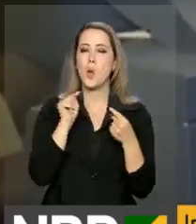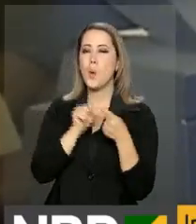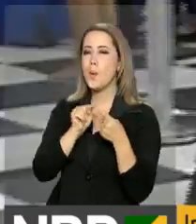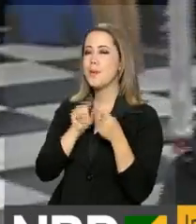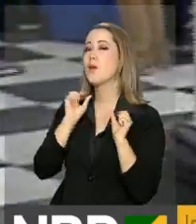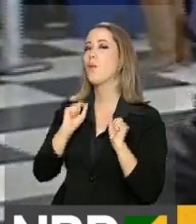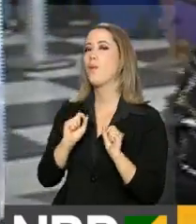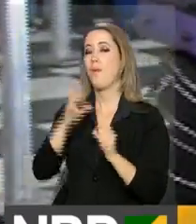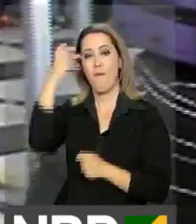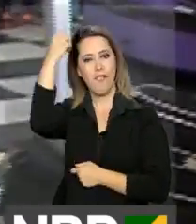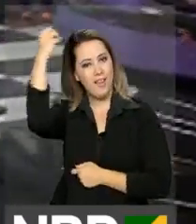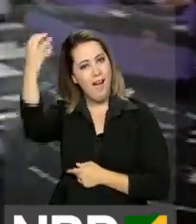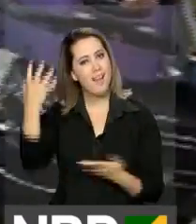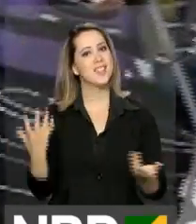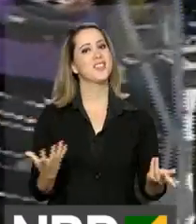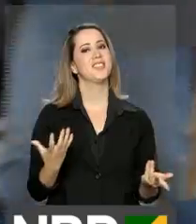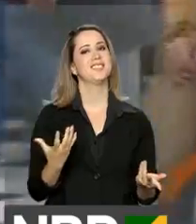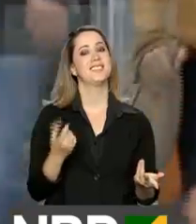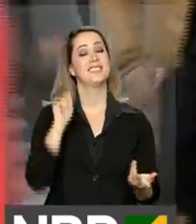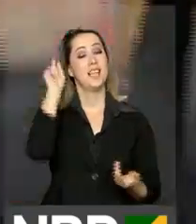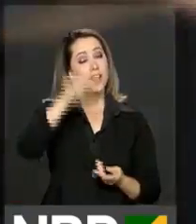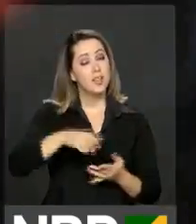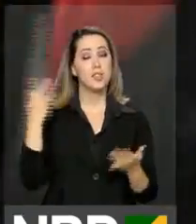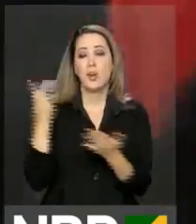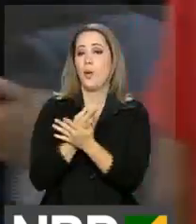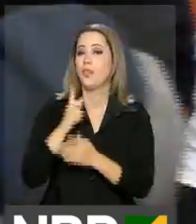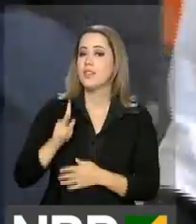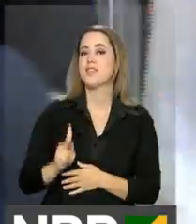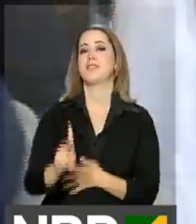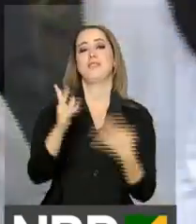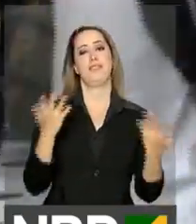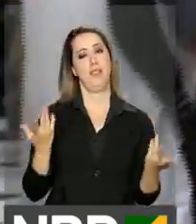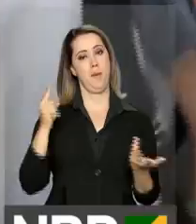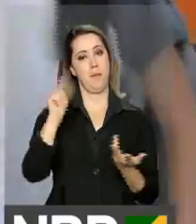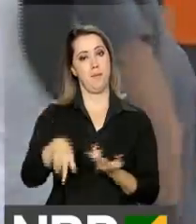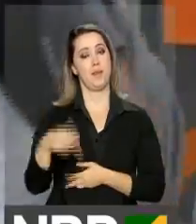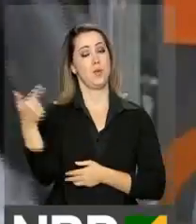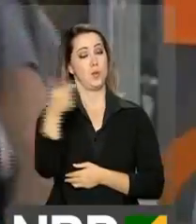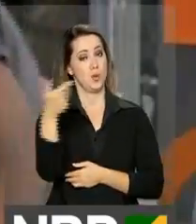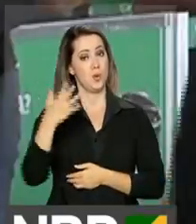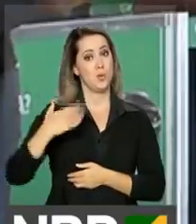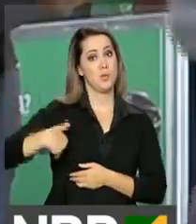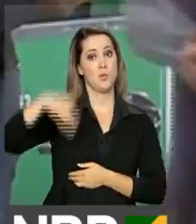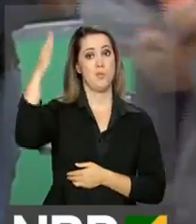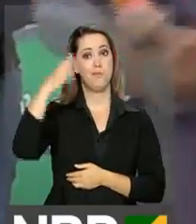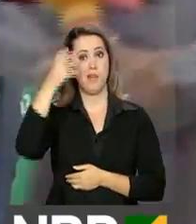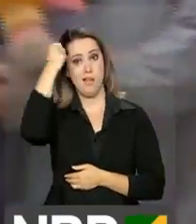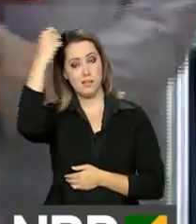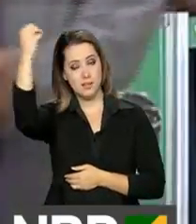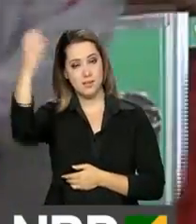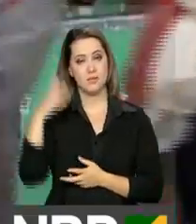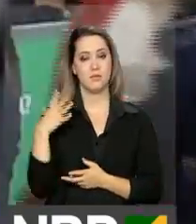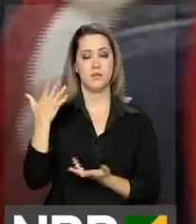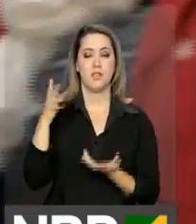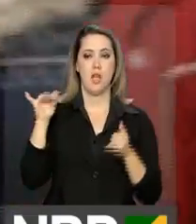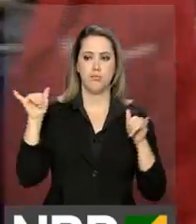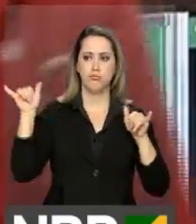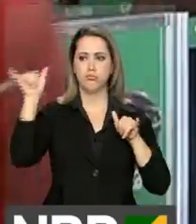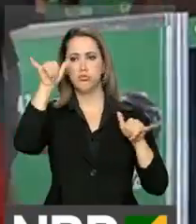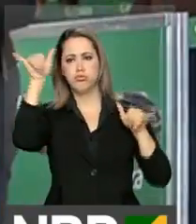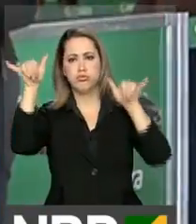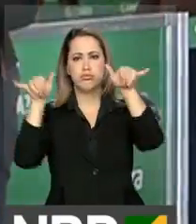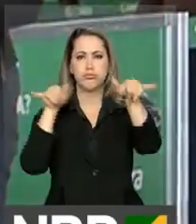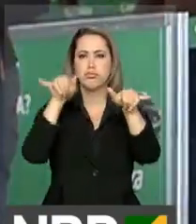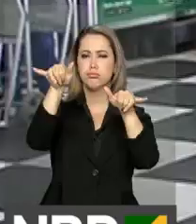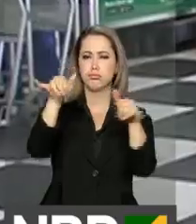e isso é uma tradição o mês de férias escolares é o segundo mais movimentado do ano nos aeroportos do país atrás apenas